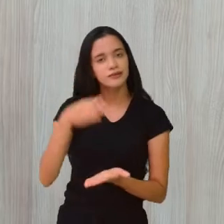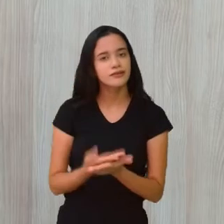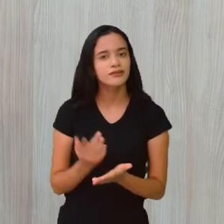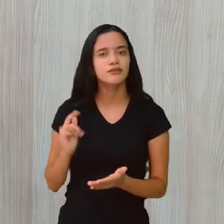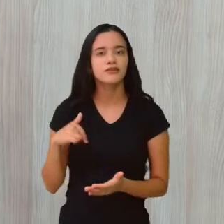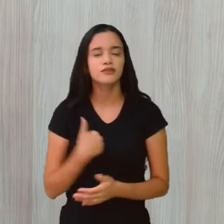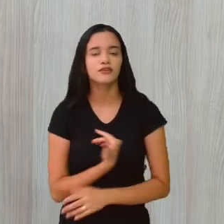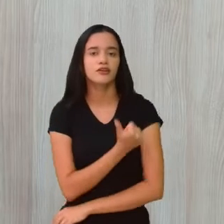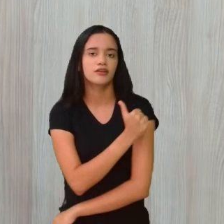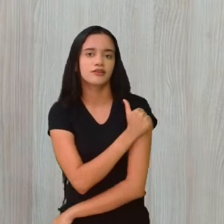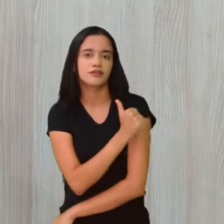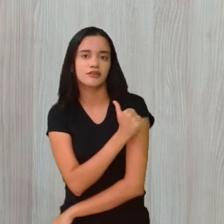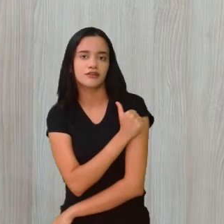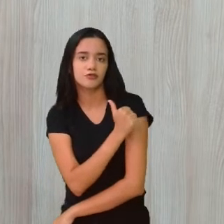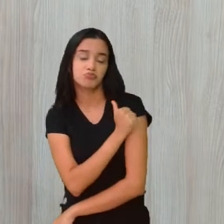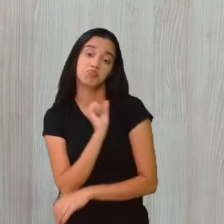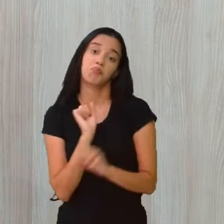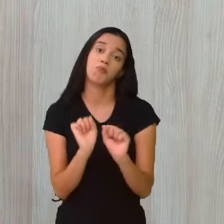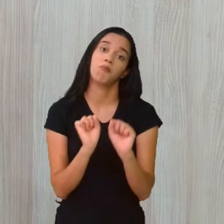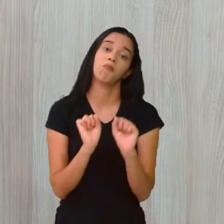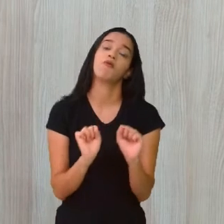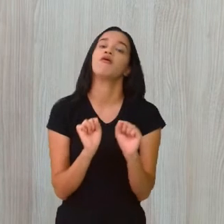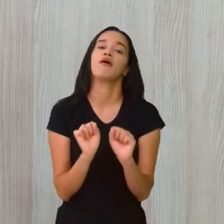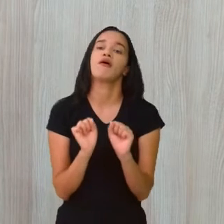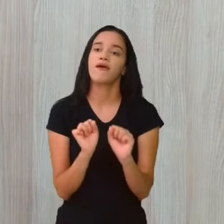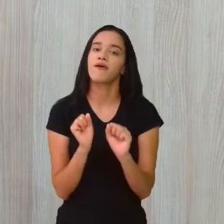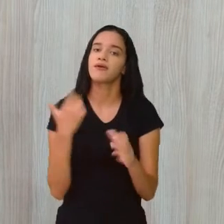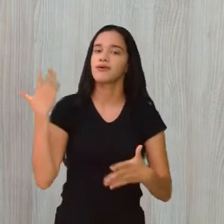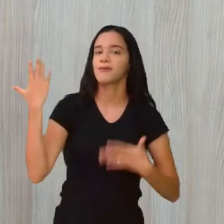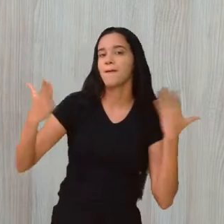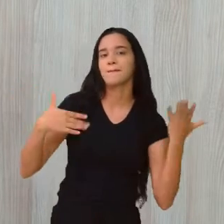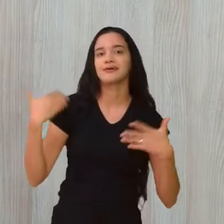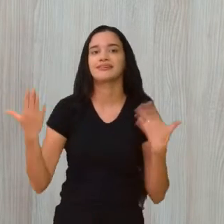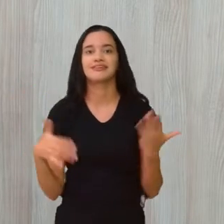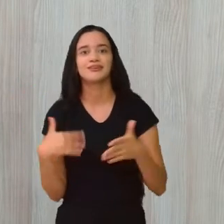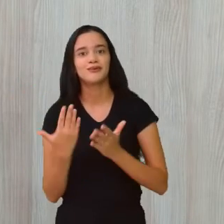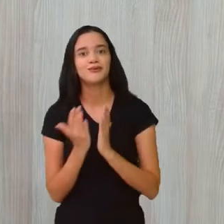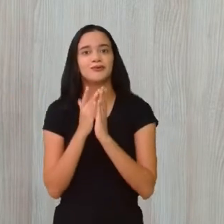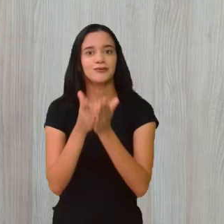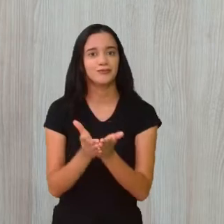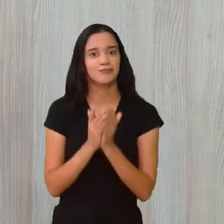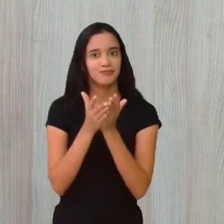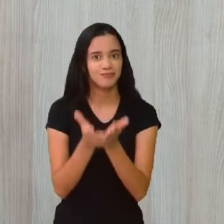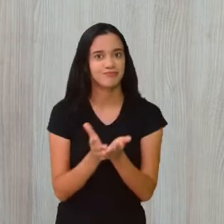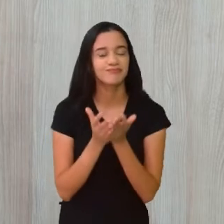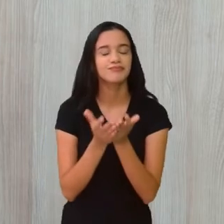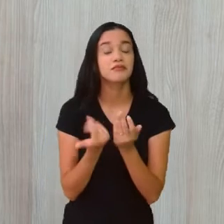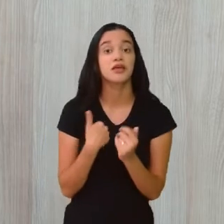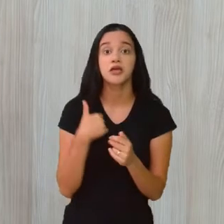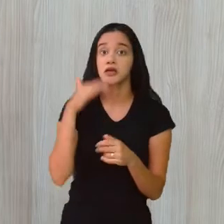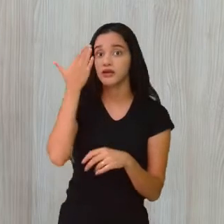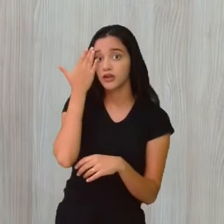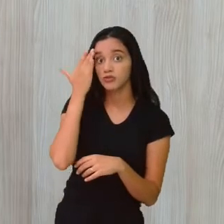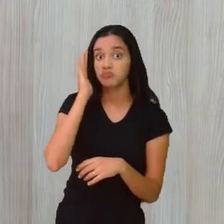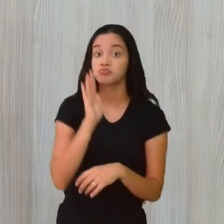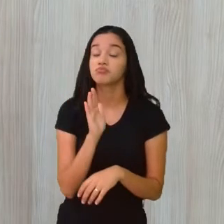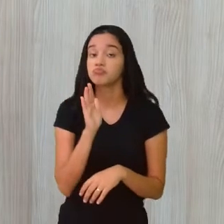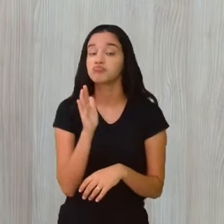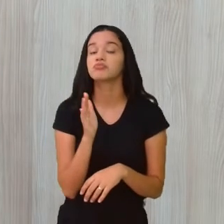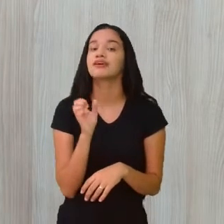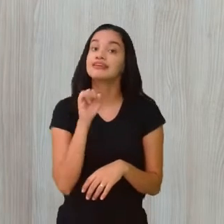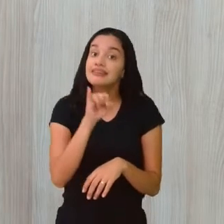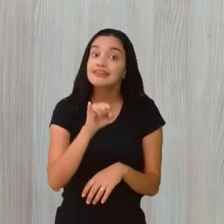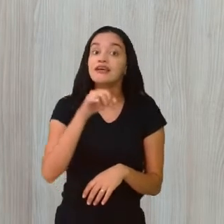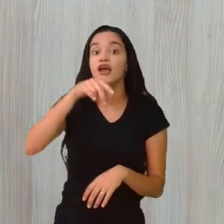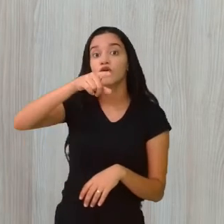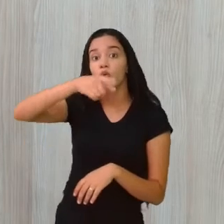dos nossos alunos, né, possam já ter feito esse passeio, né, no barco escola. Então, eu não sei aí, ou se algum irmão de vocês,